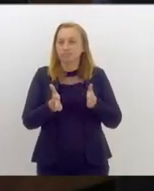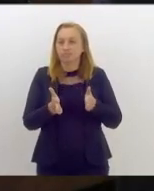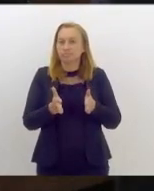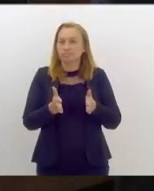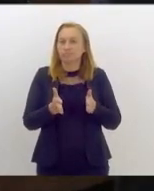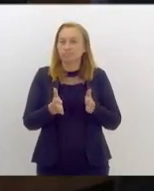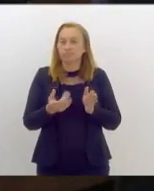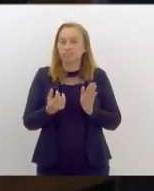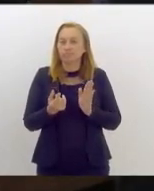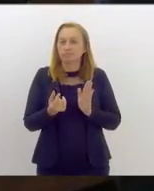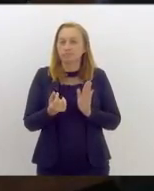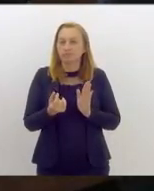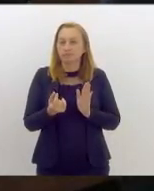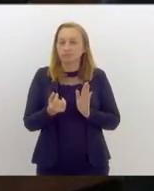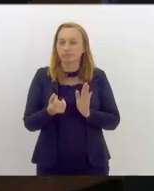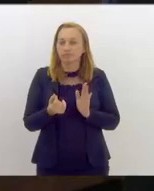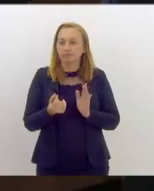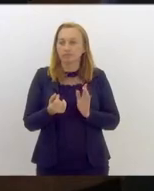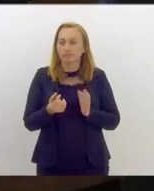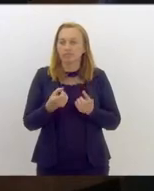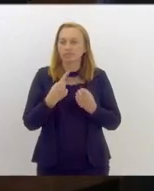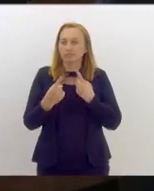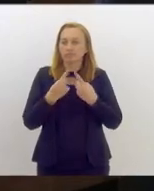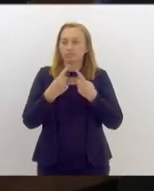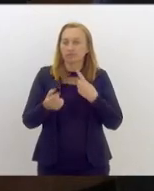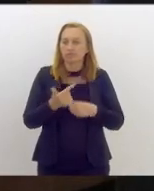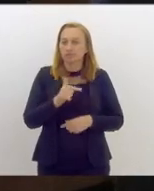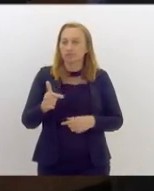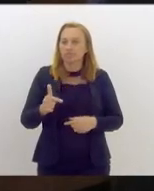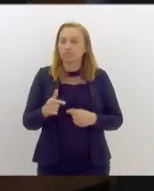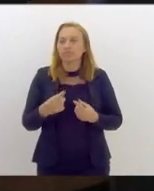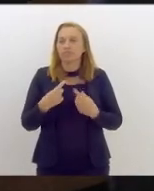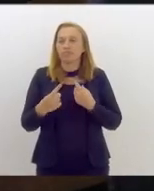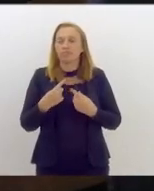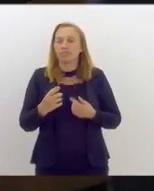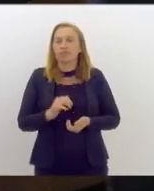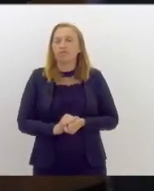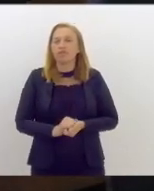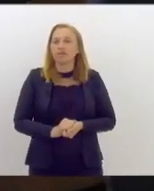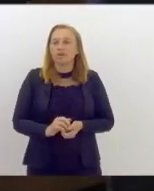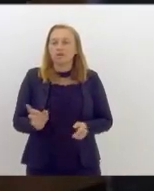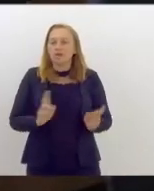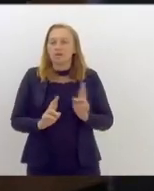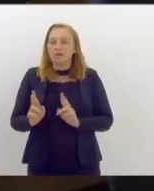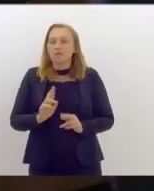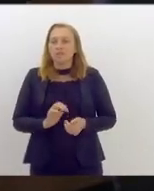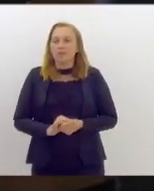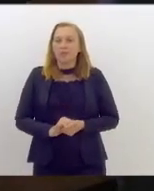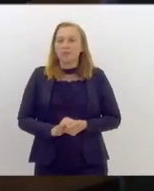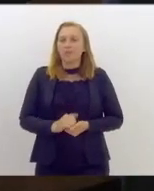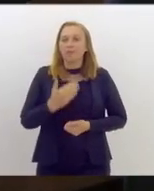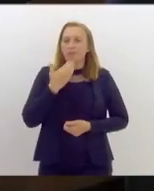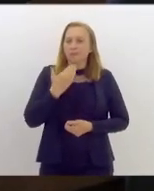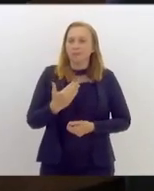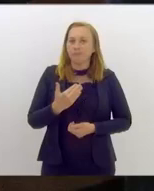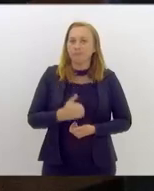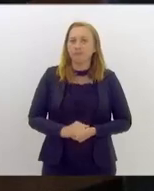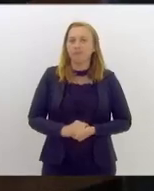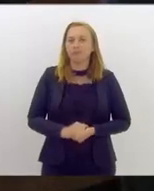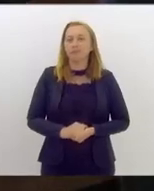alíquota que é ali quanto é que tá sendo discutido e não há não há discussão não aceler uma relação alíquota eu peço